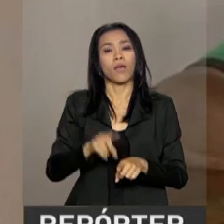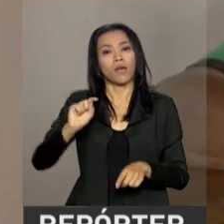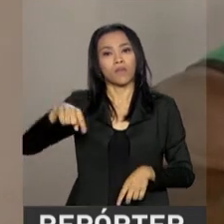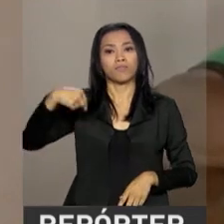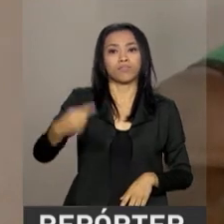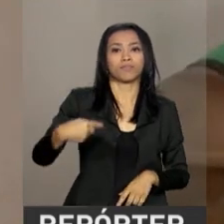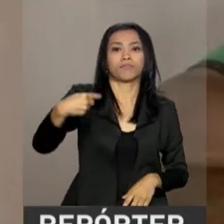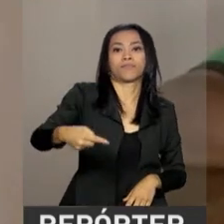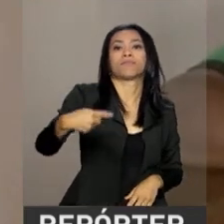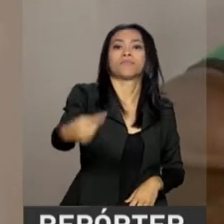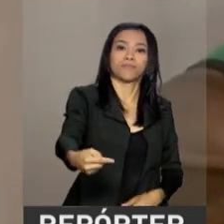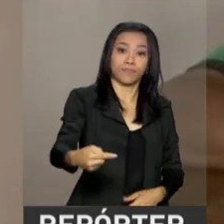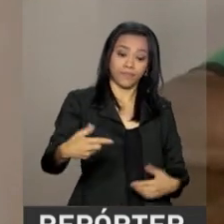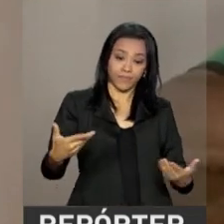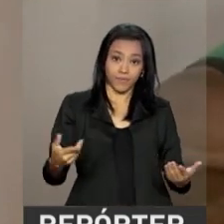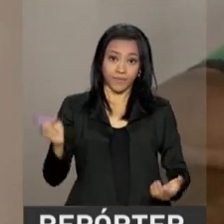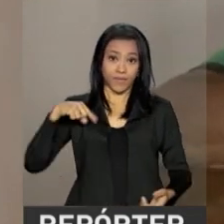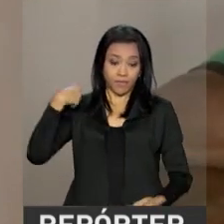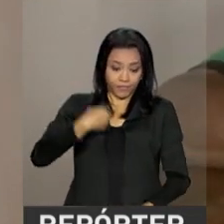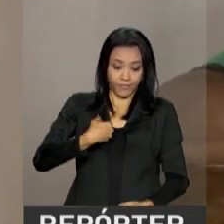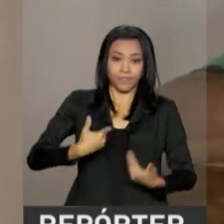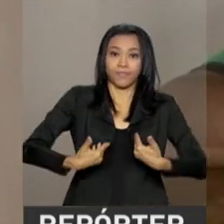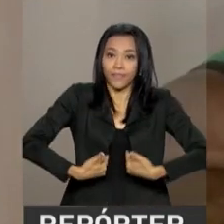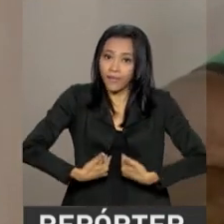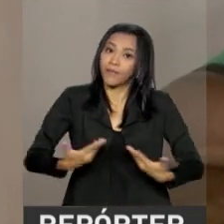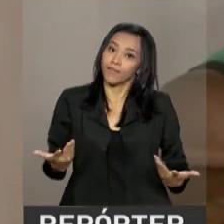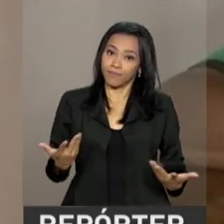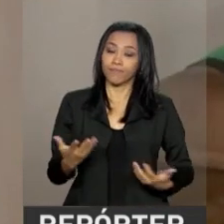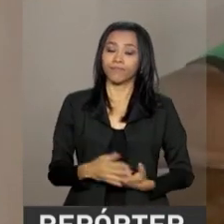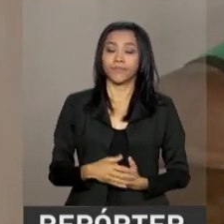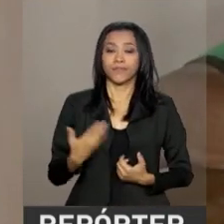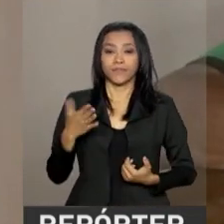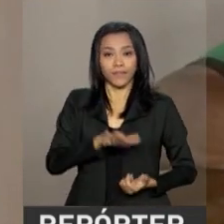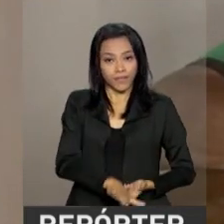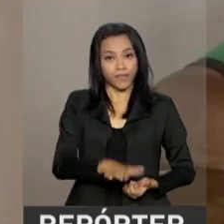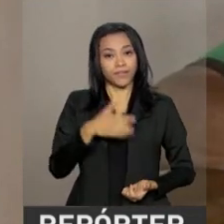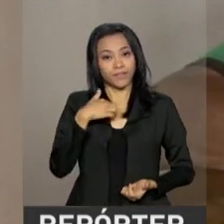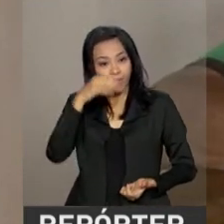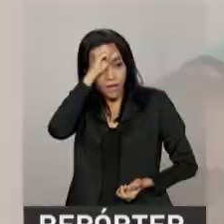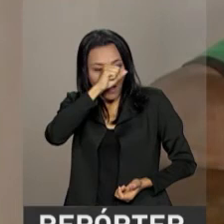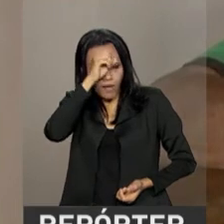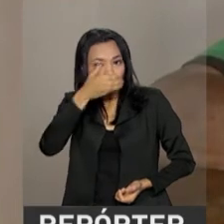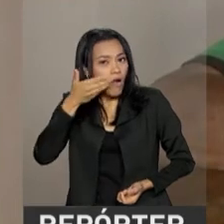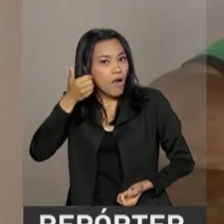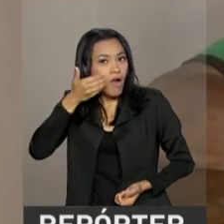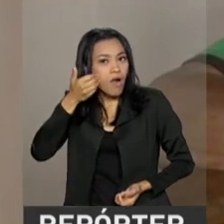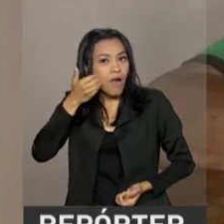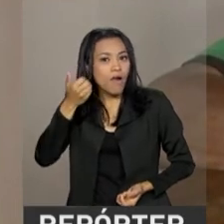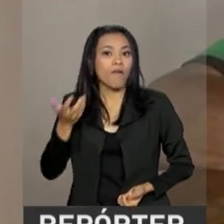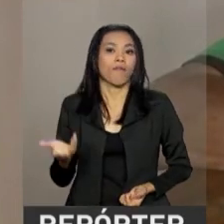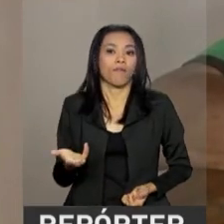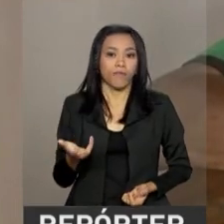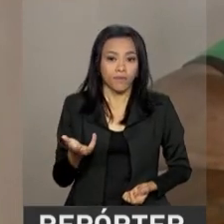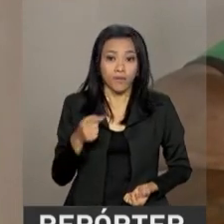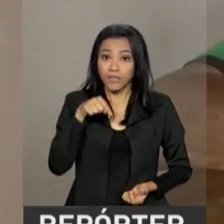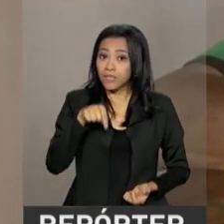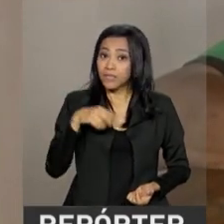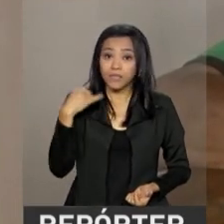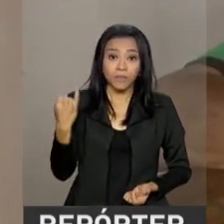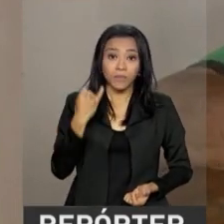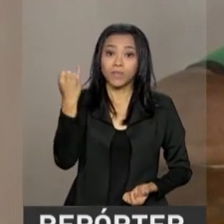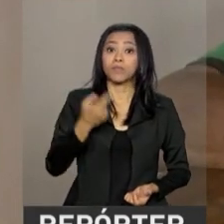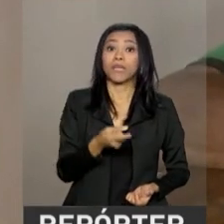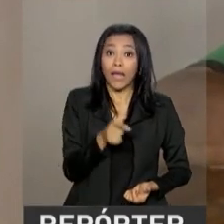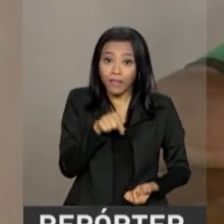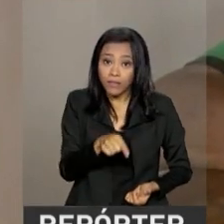o doutor e aí nem deu criança nem nessa luta e fran queijo ele é nossa fonte principal de renda é o